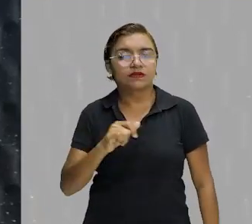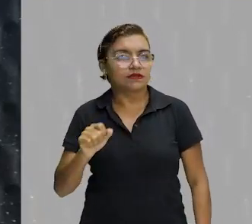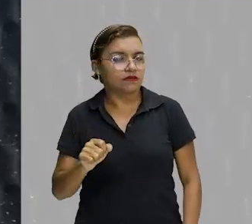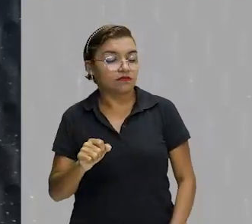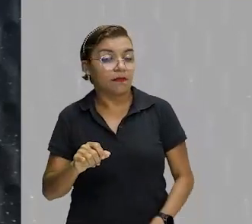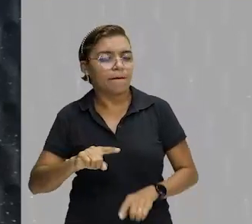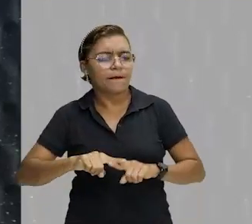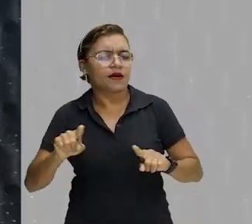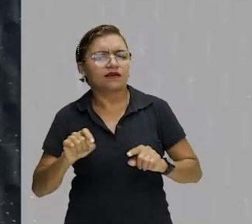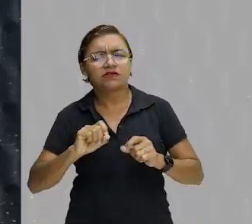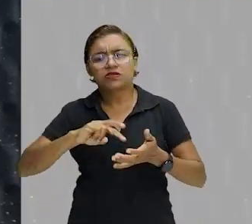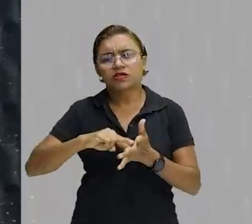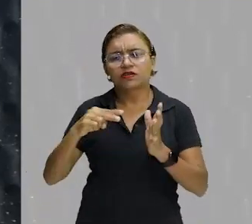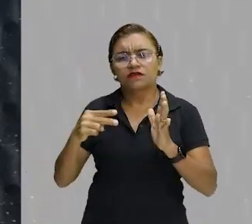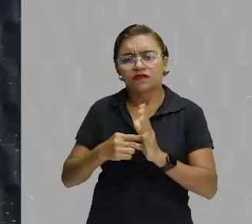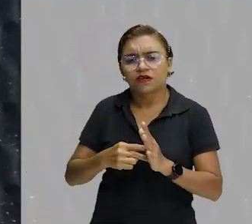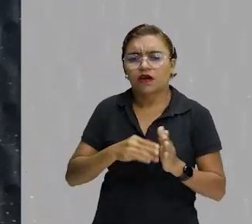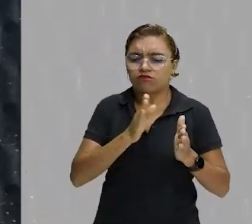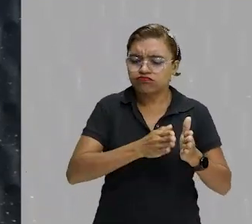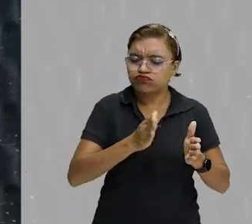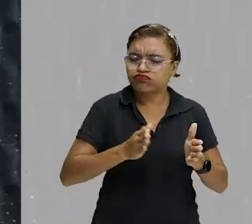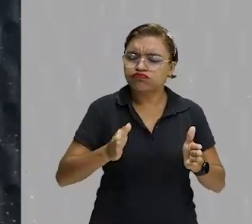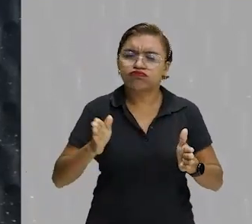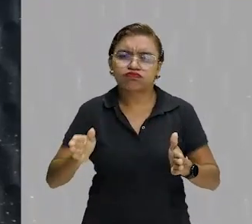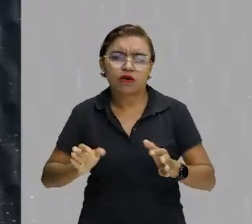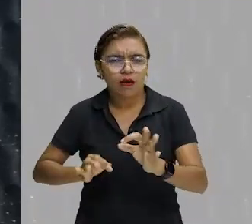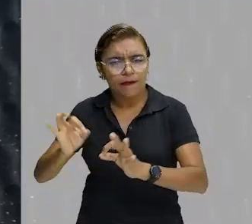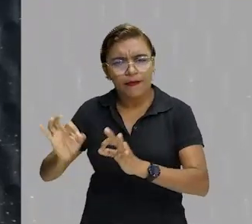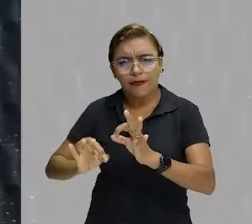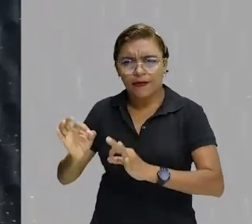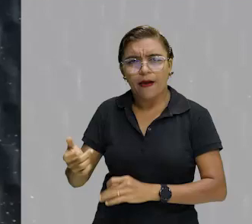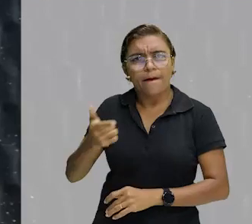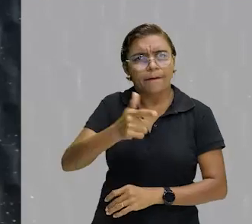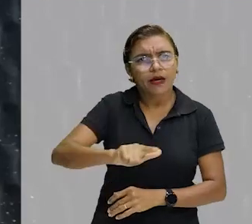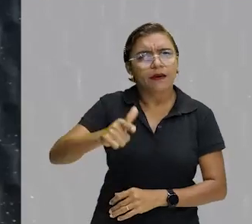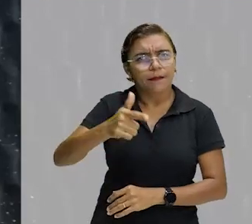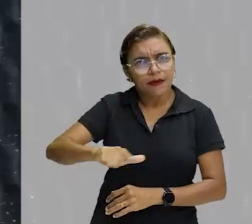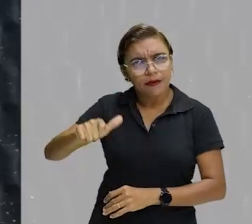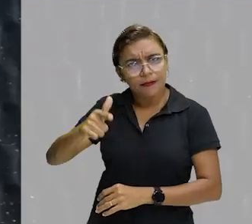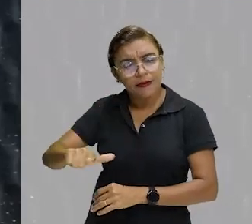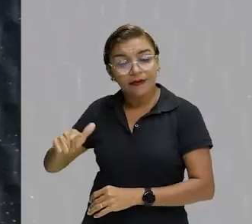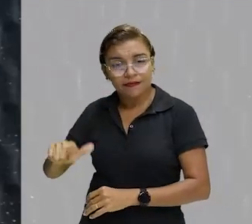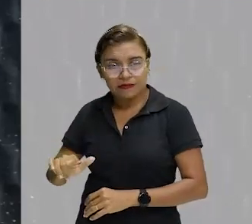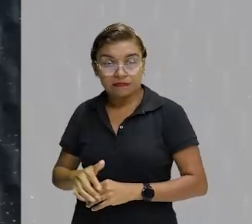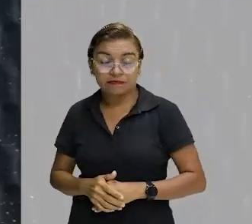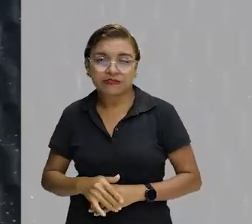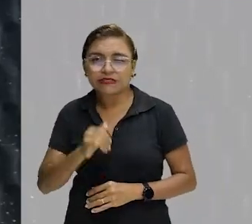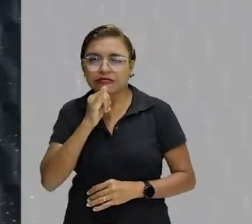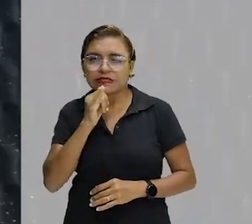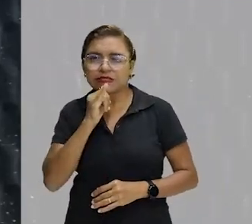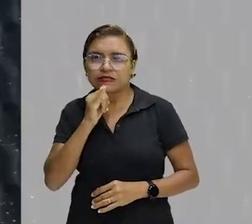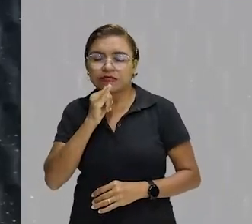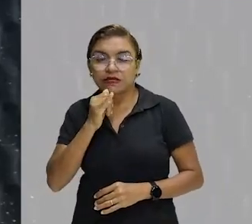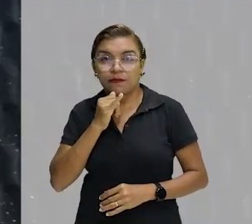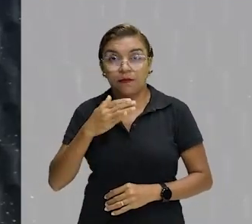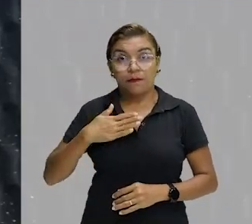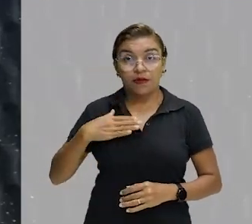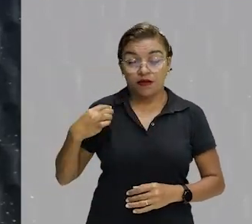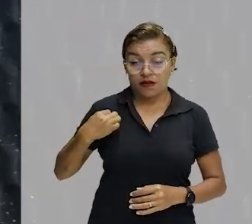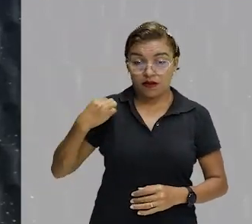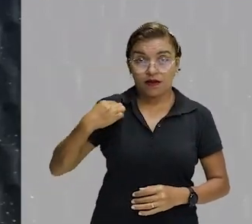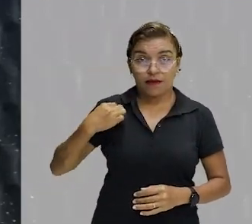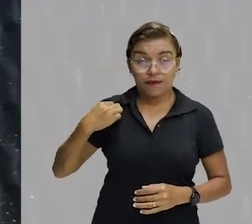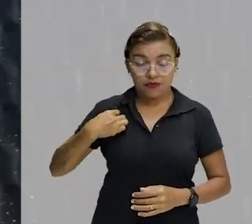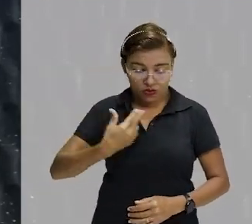seria ritmo? Sequência, ordem, repetição. Vamos supor que, ao invés dessa camisa com essa composição